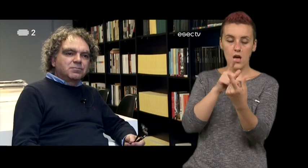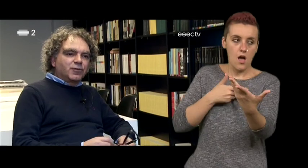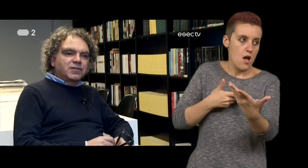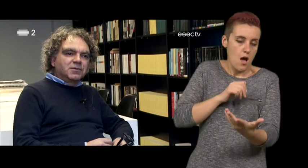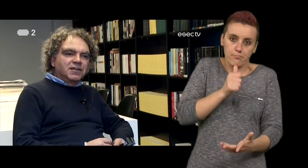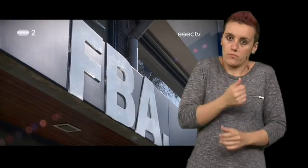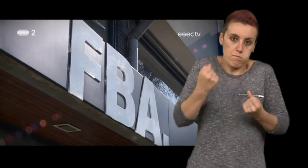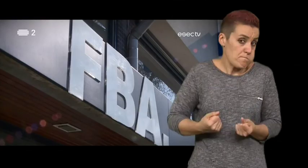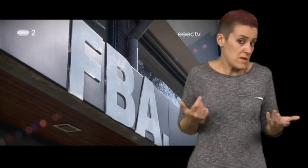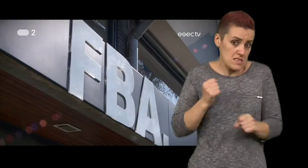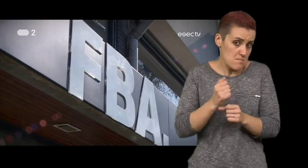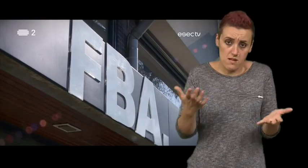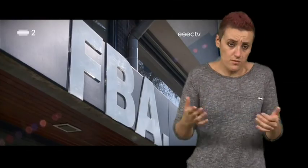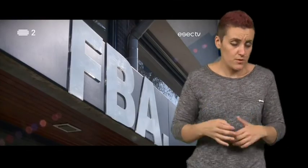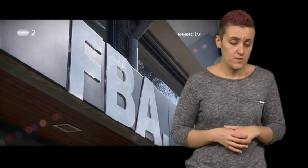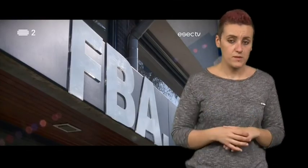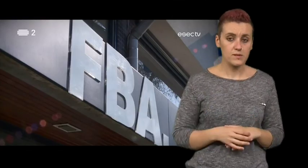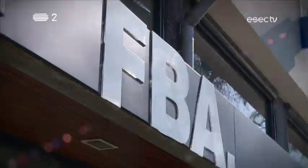se pode trabalhar.